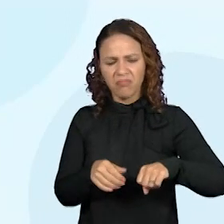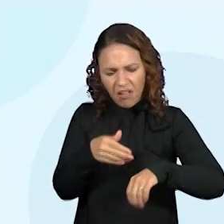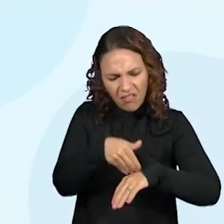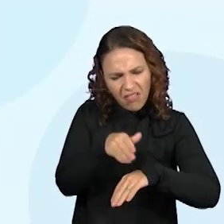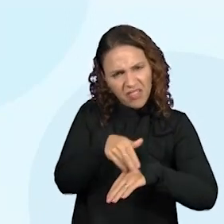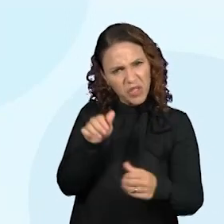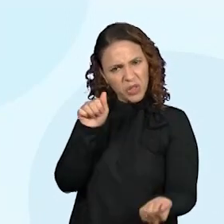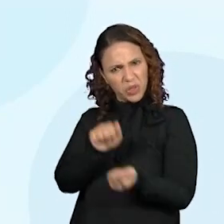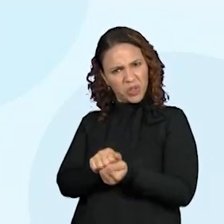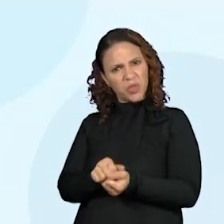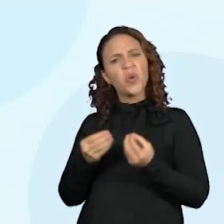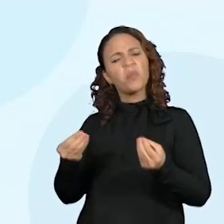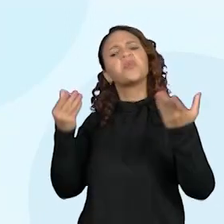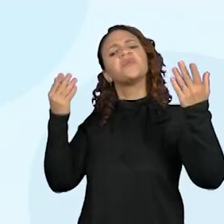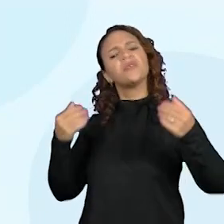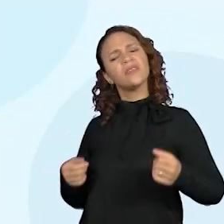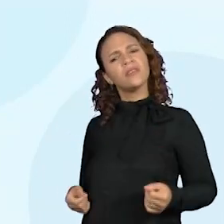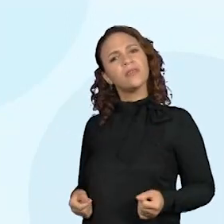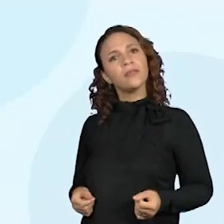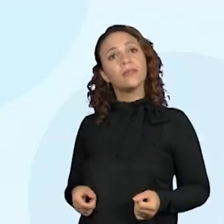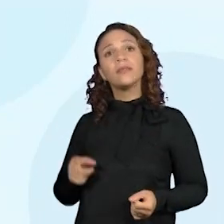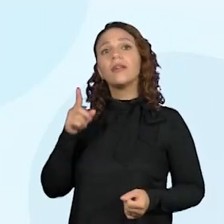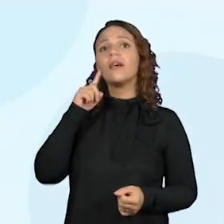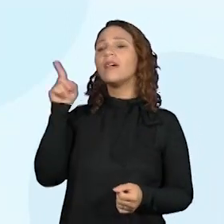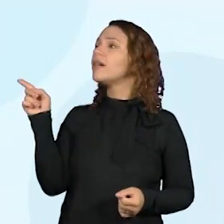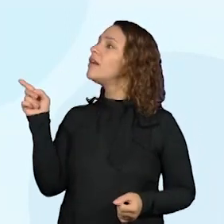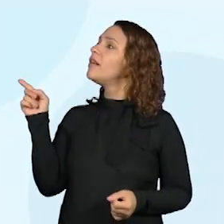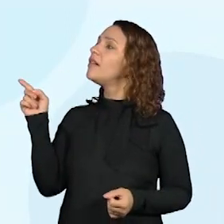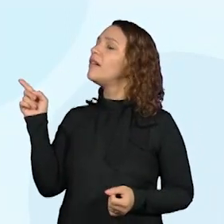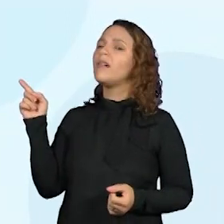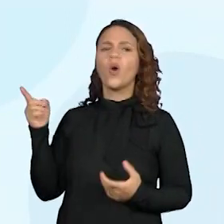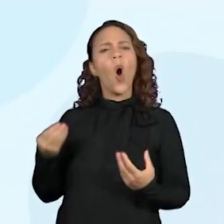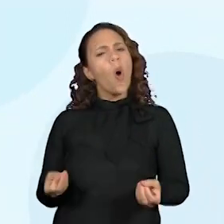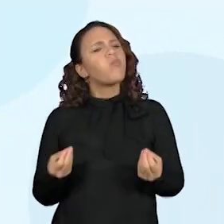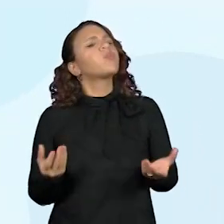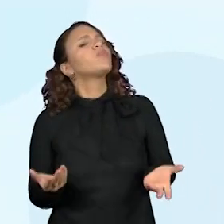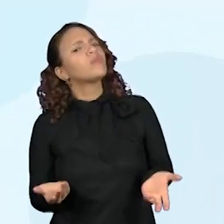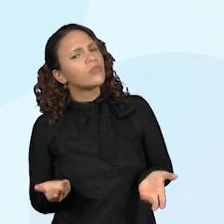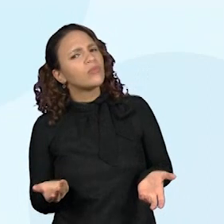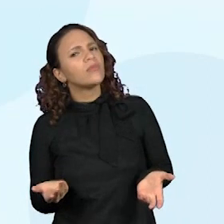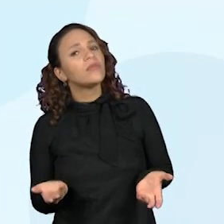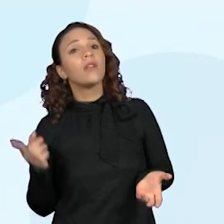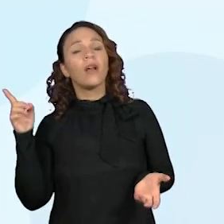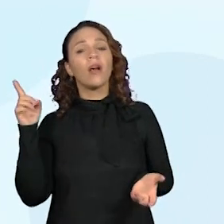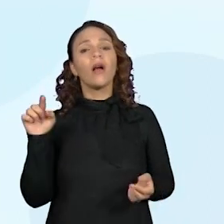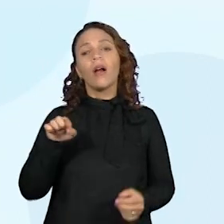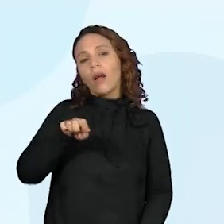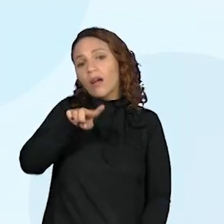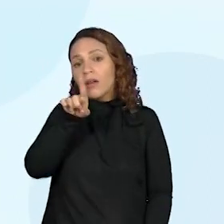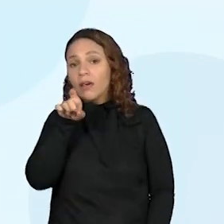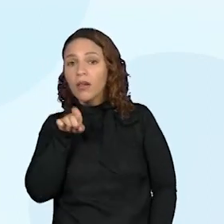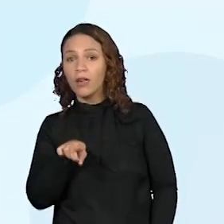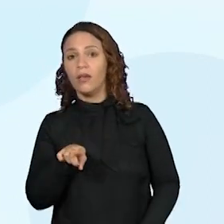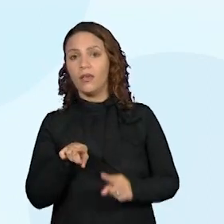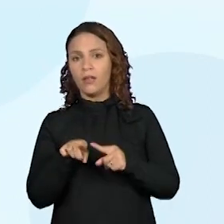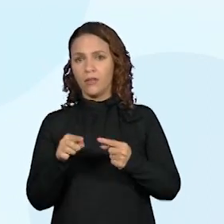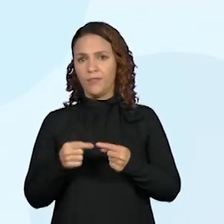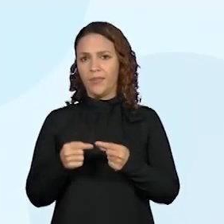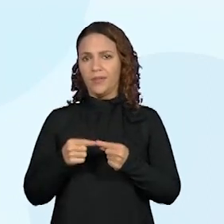tomar água onde bebemos? Que ponto que eu vou utilizar aqui? O ponto de interrogação.